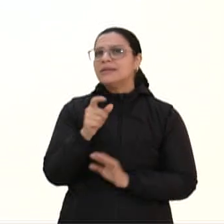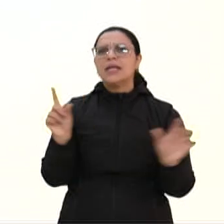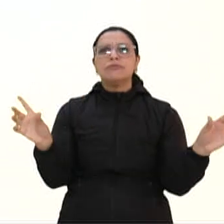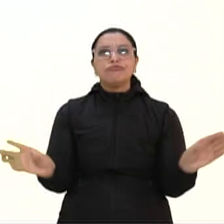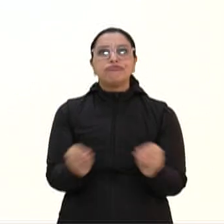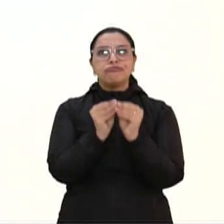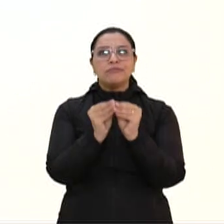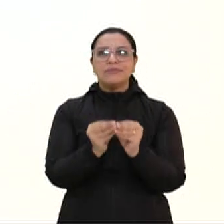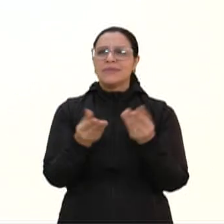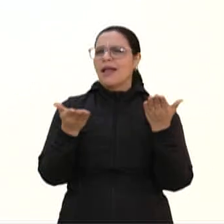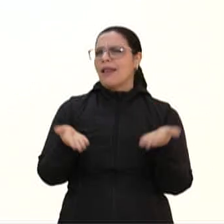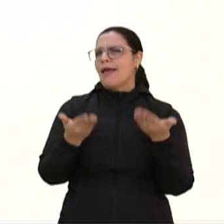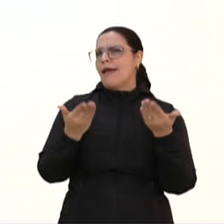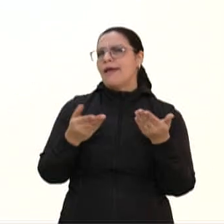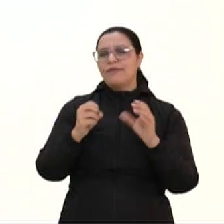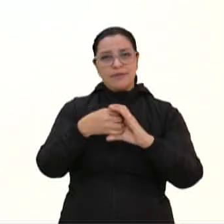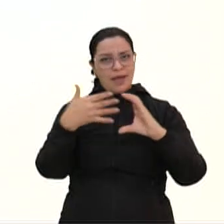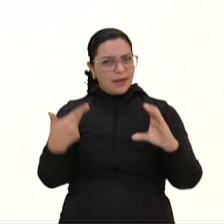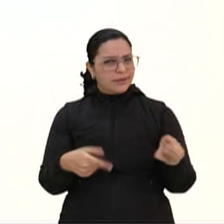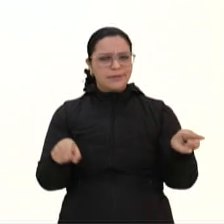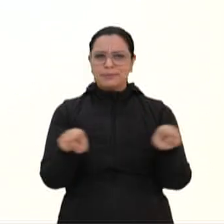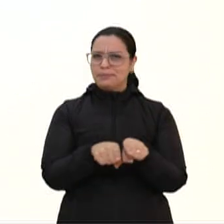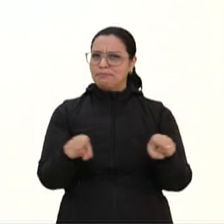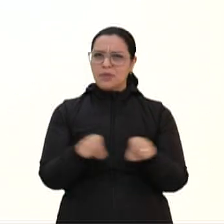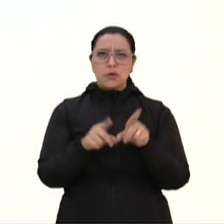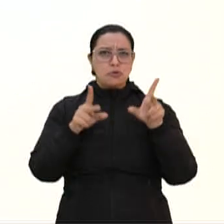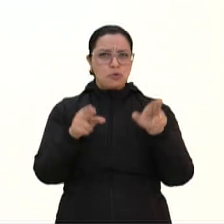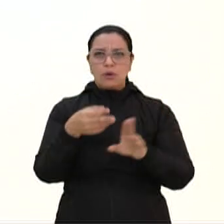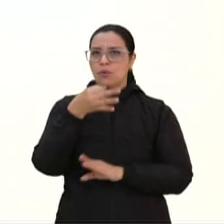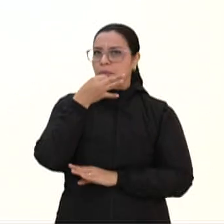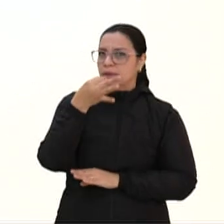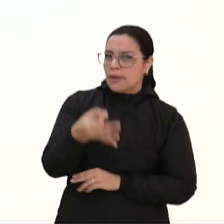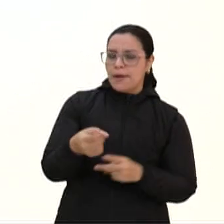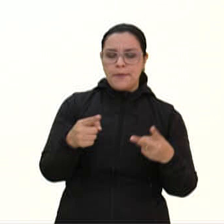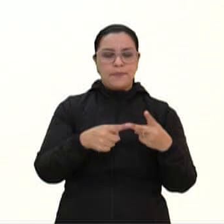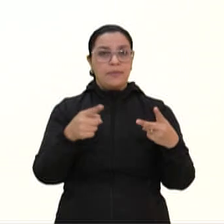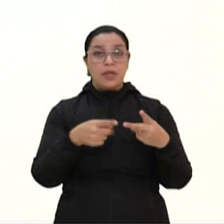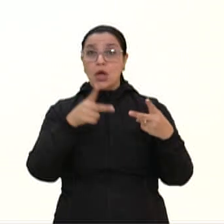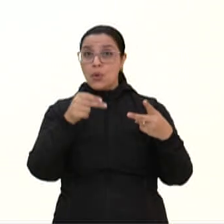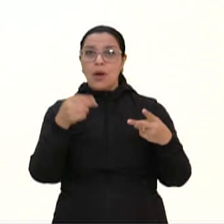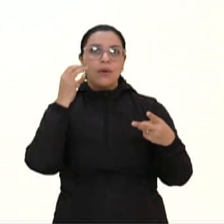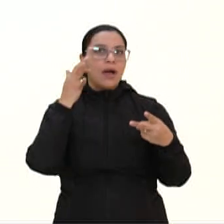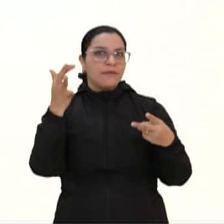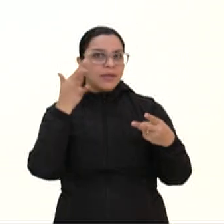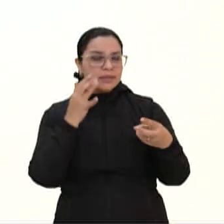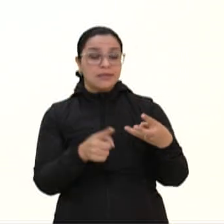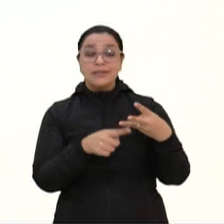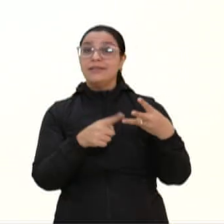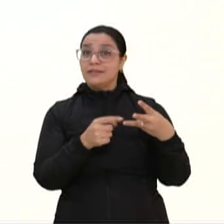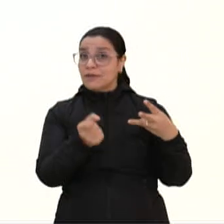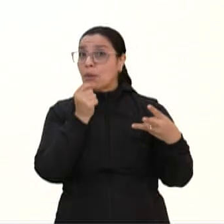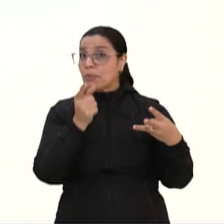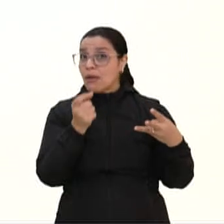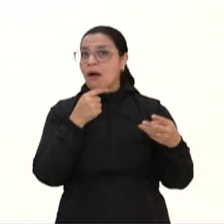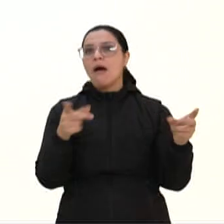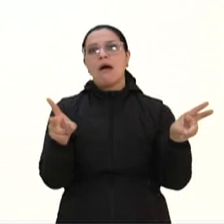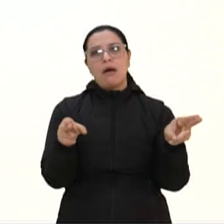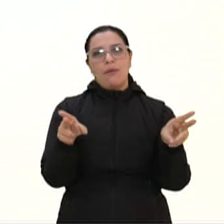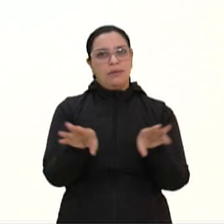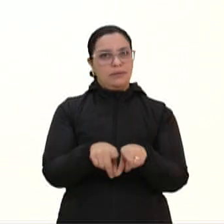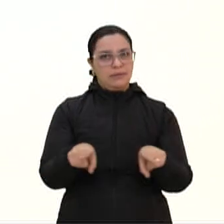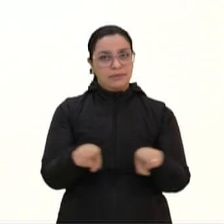leve. A mesma característica da argumentativa, a mesma característica da